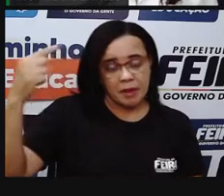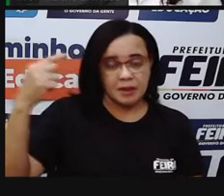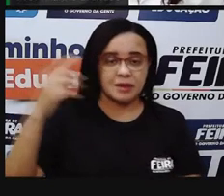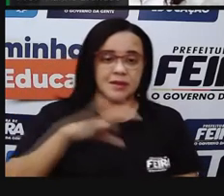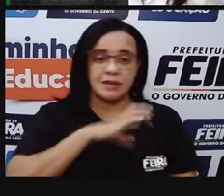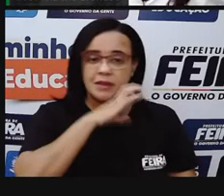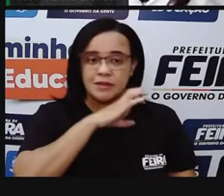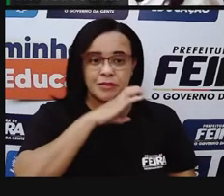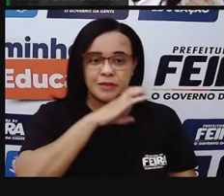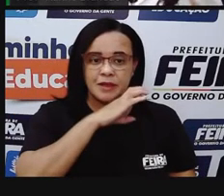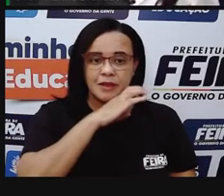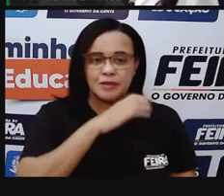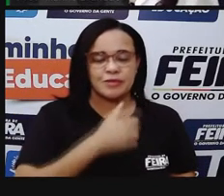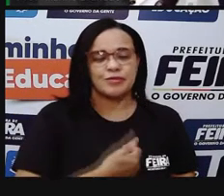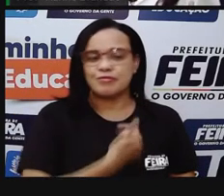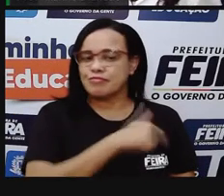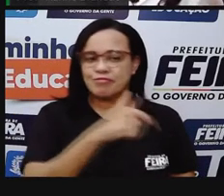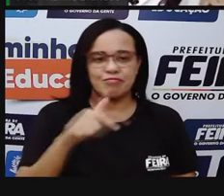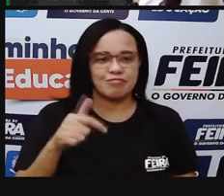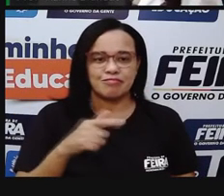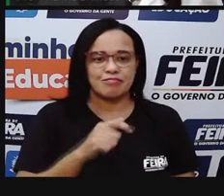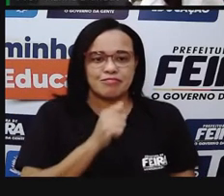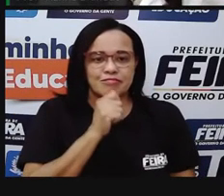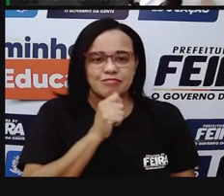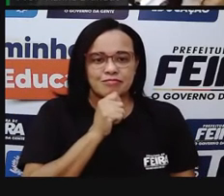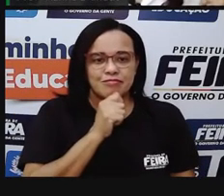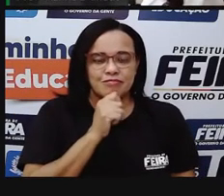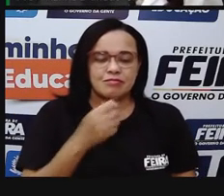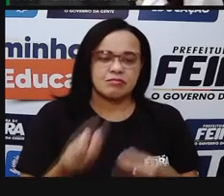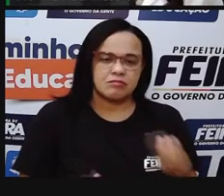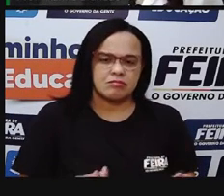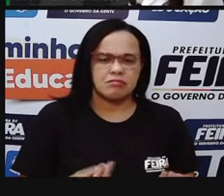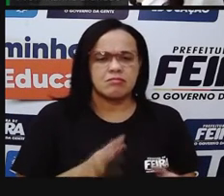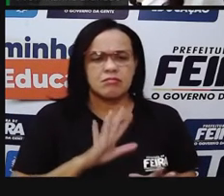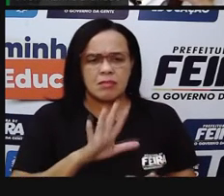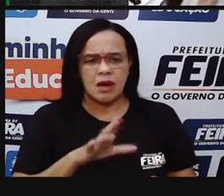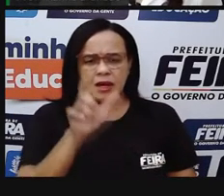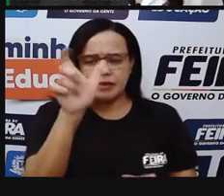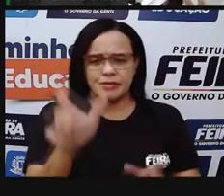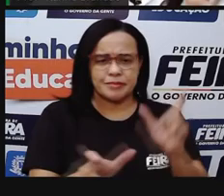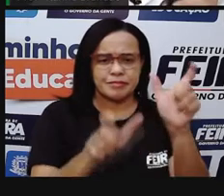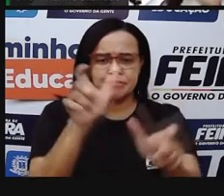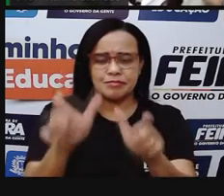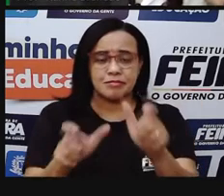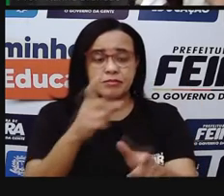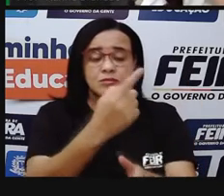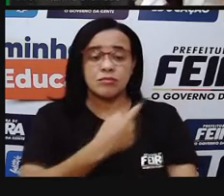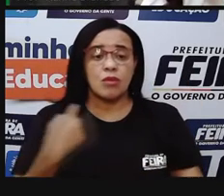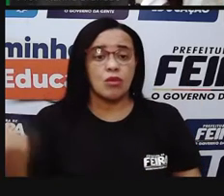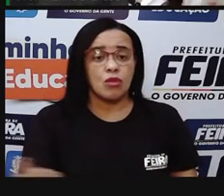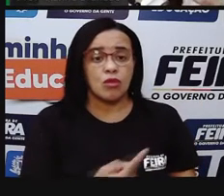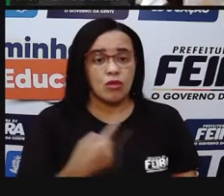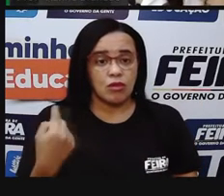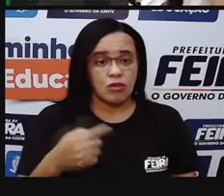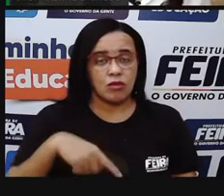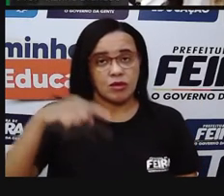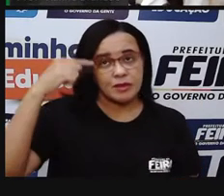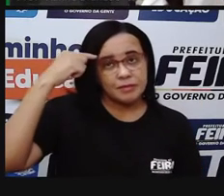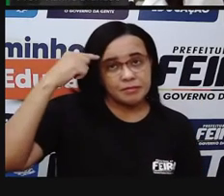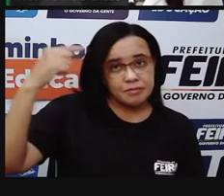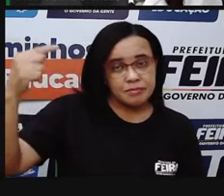Então, nós somos animais pensantes, né, racionais, mas sim, estamos nesse grupo dos